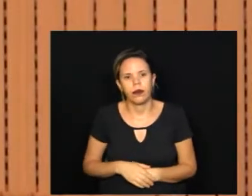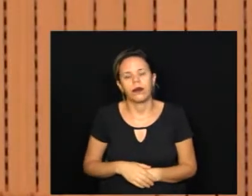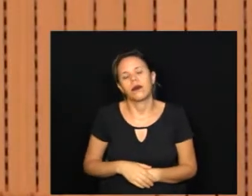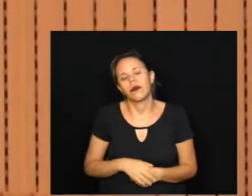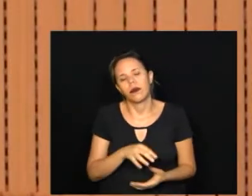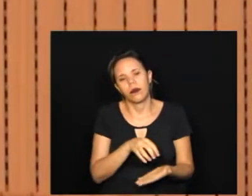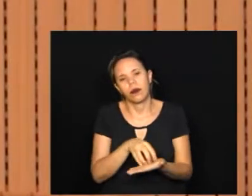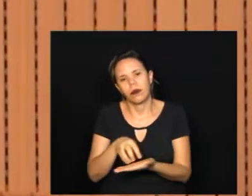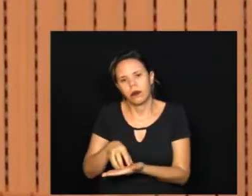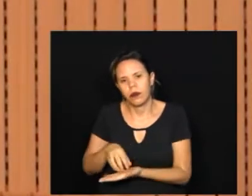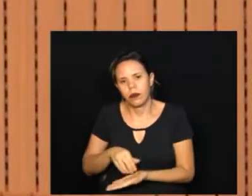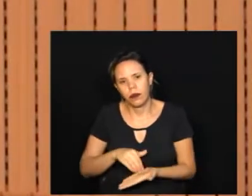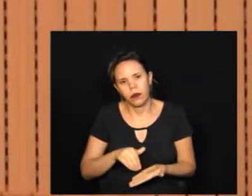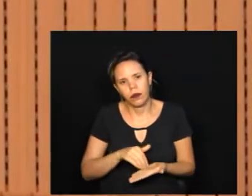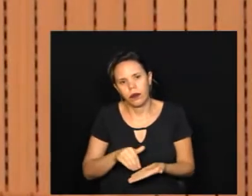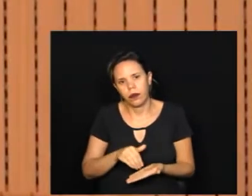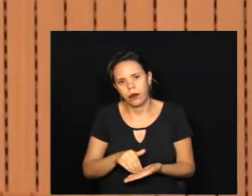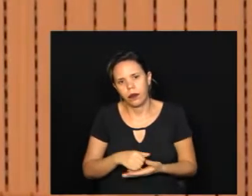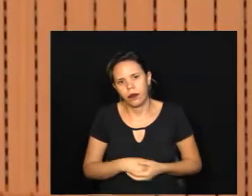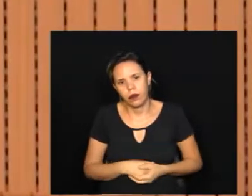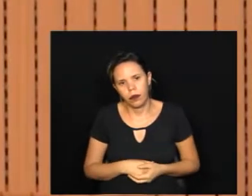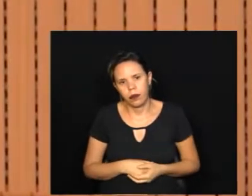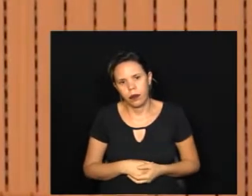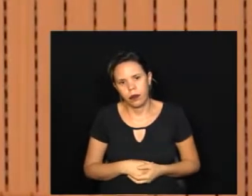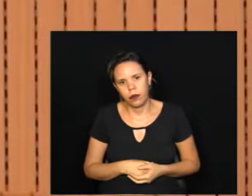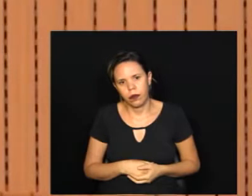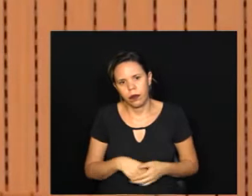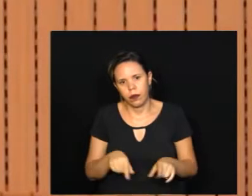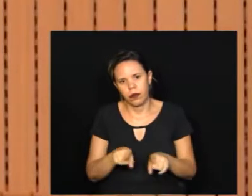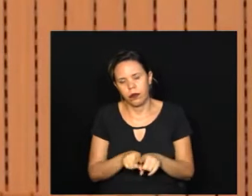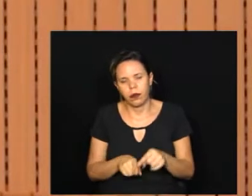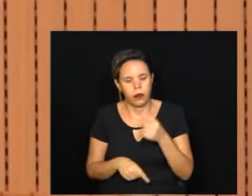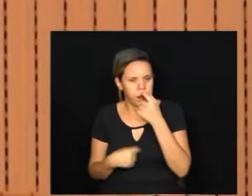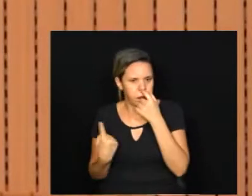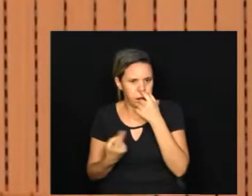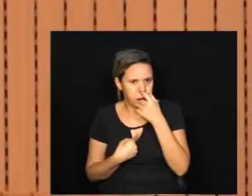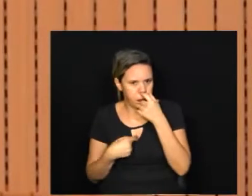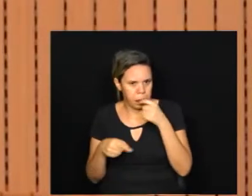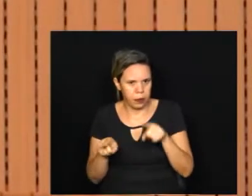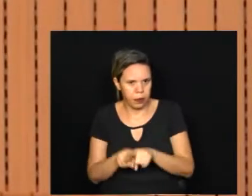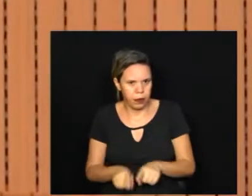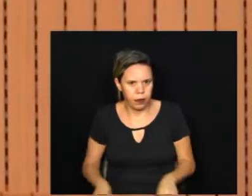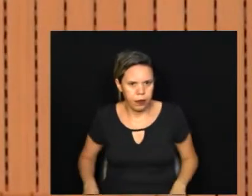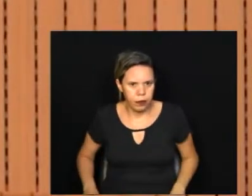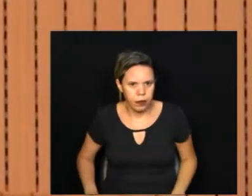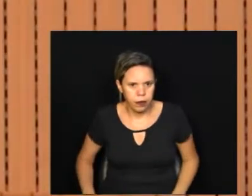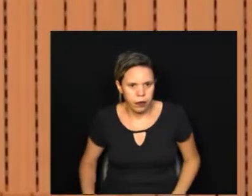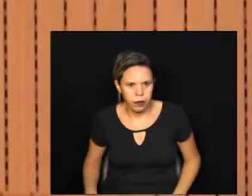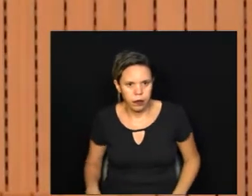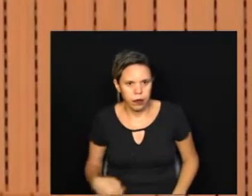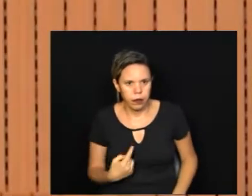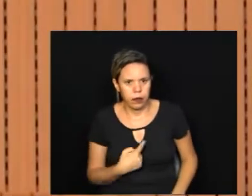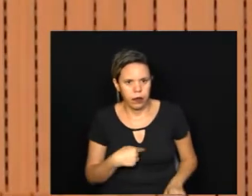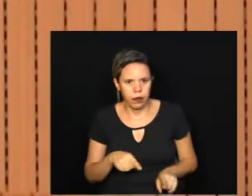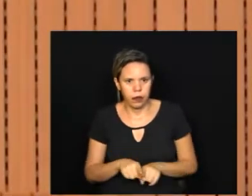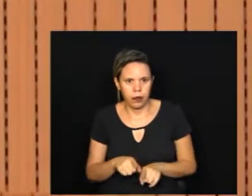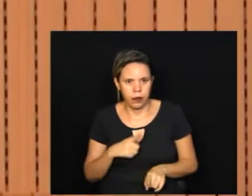respectivas secretarias, né? Além disso, nós também